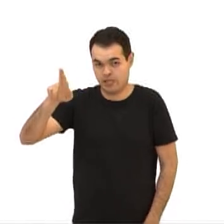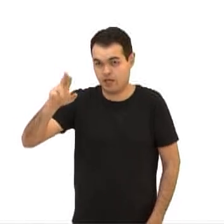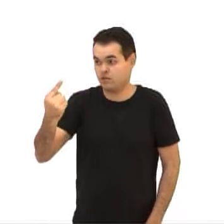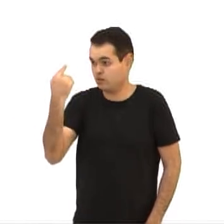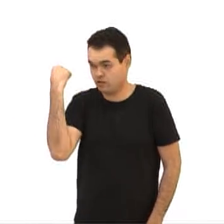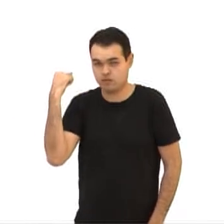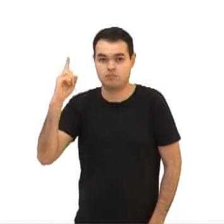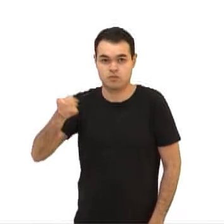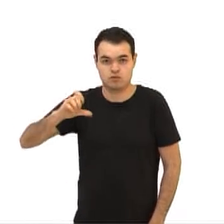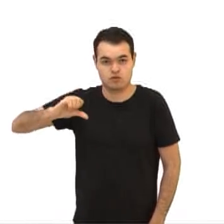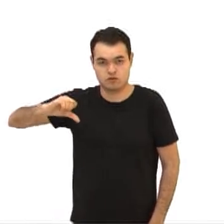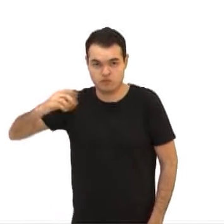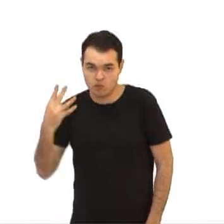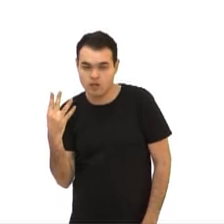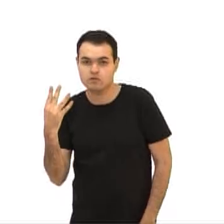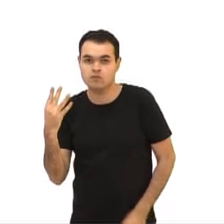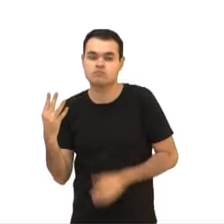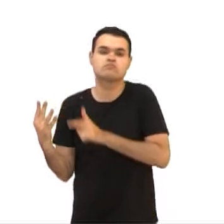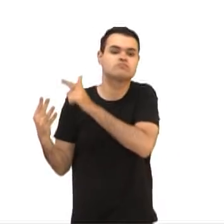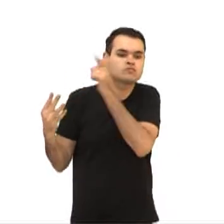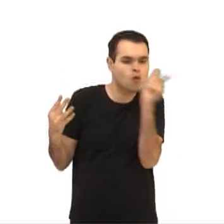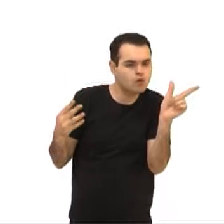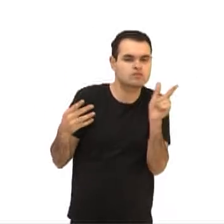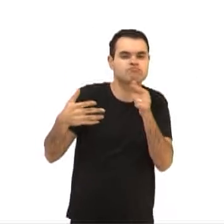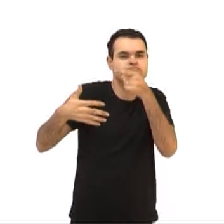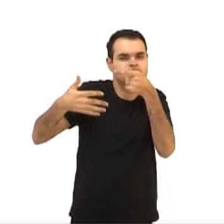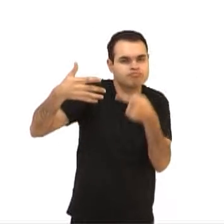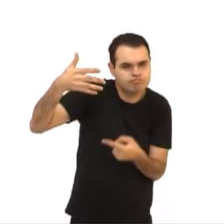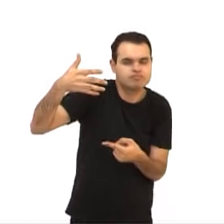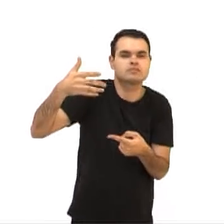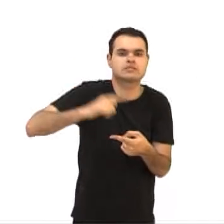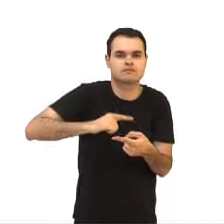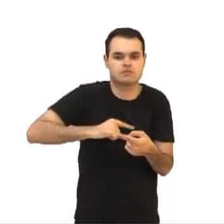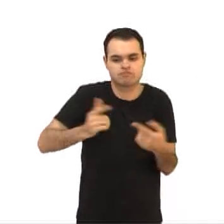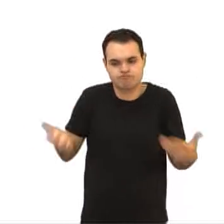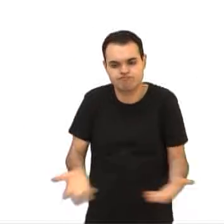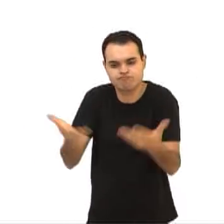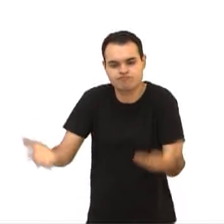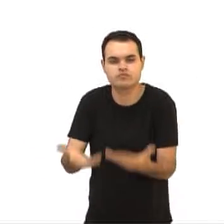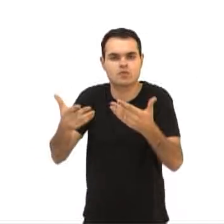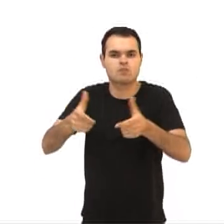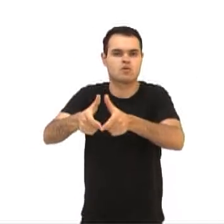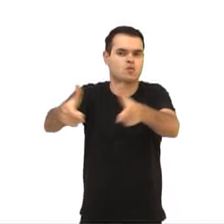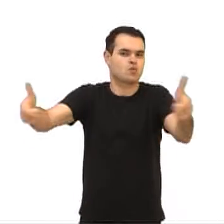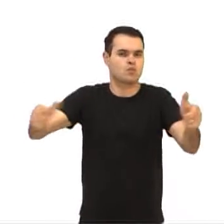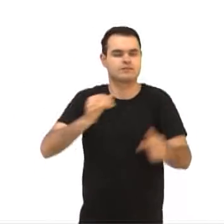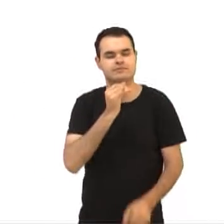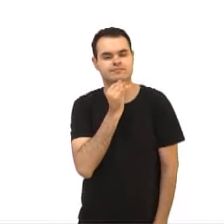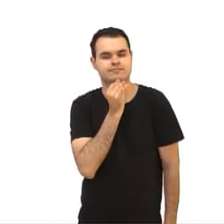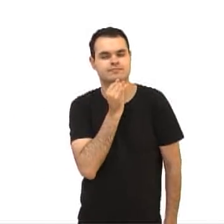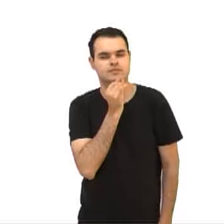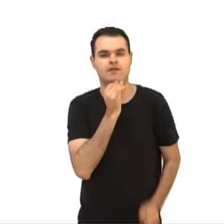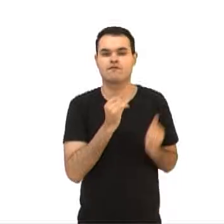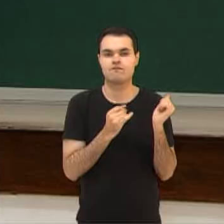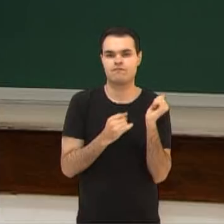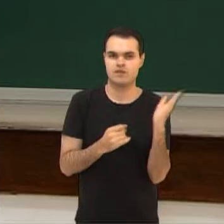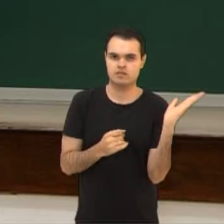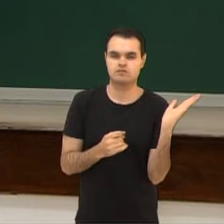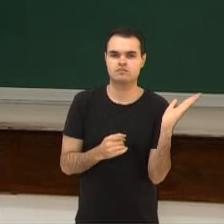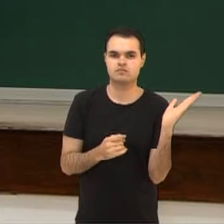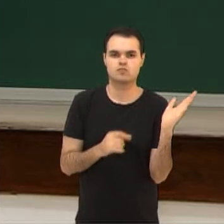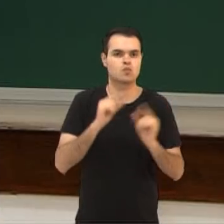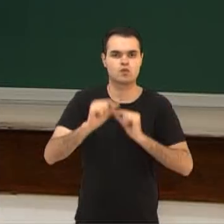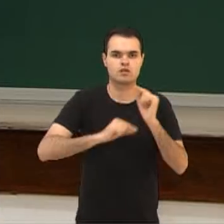a economia brasileira contou com outros fatores em seu crescimento, como, por exemplo, um fator externo,